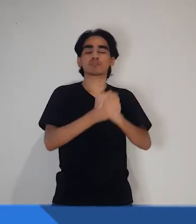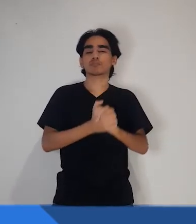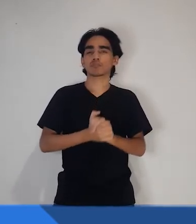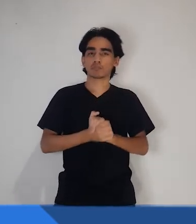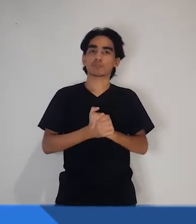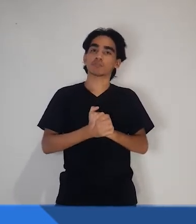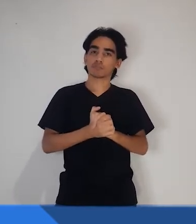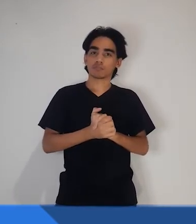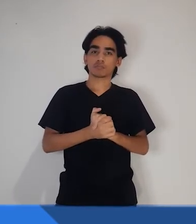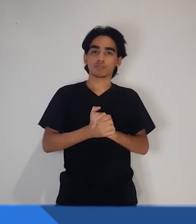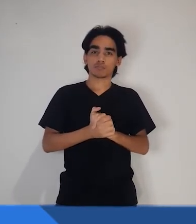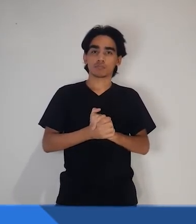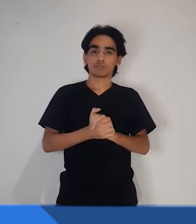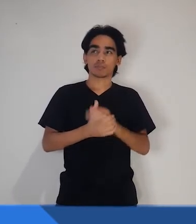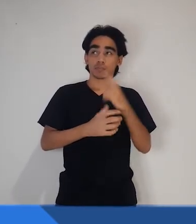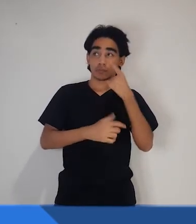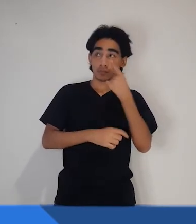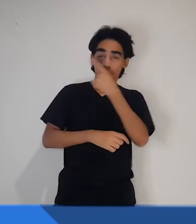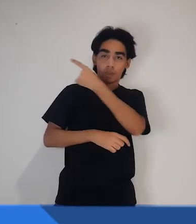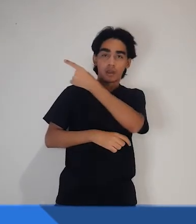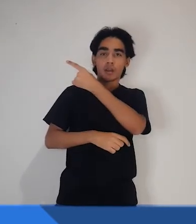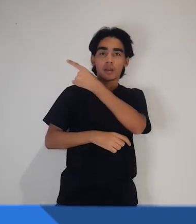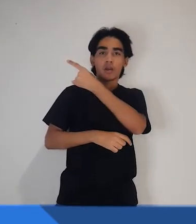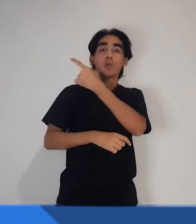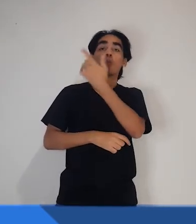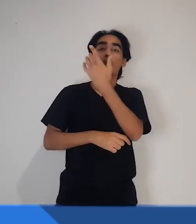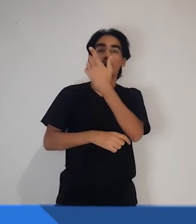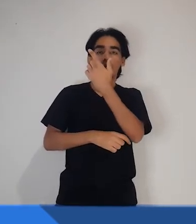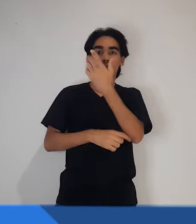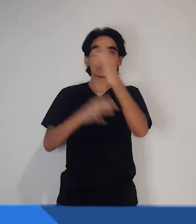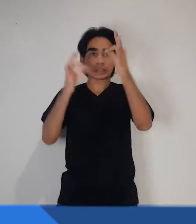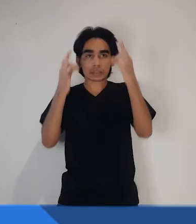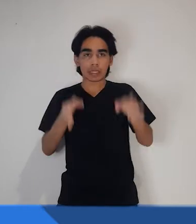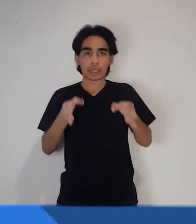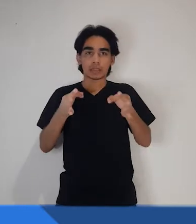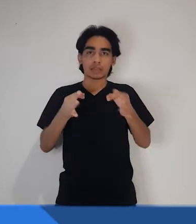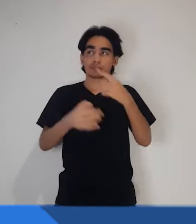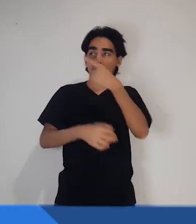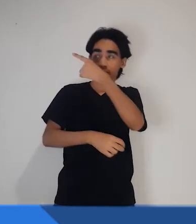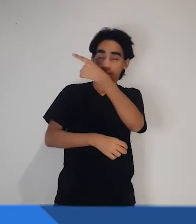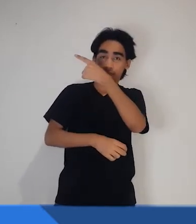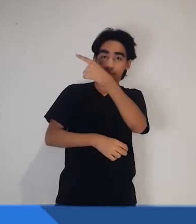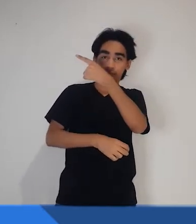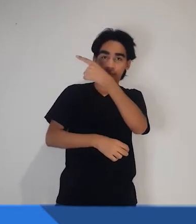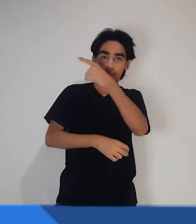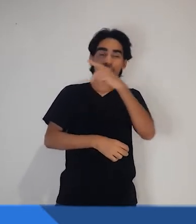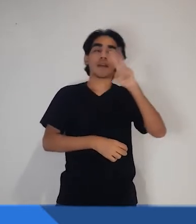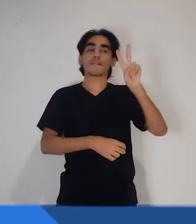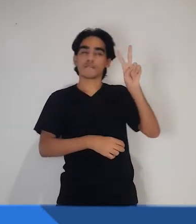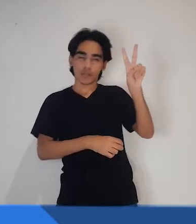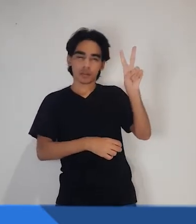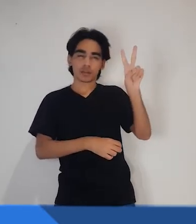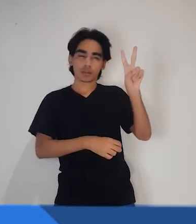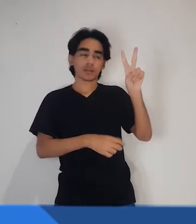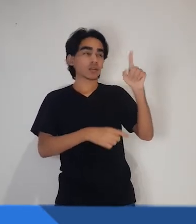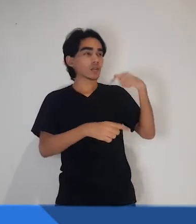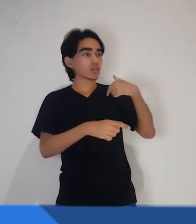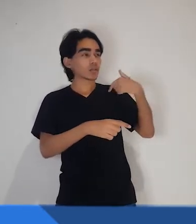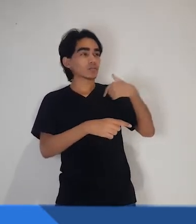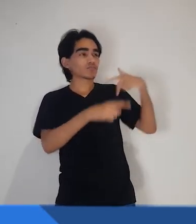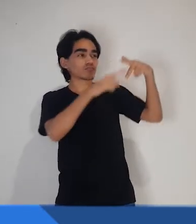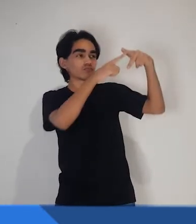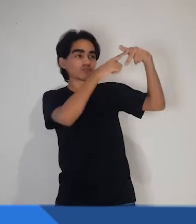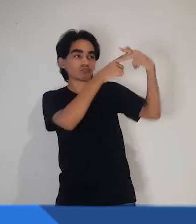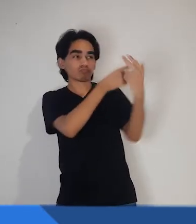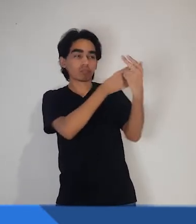2. E aqui, o gabarito dela, ela diz que essa afirmativa é verdadeira. Então, eu vou configurar a